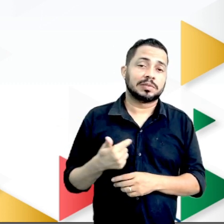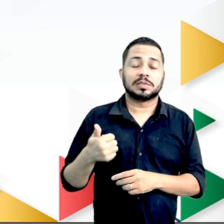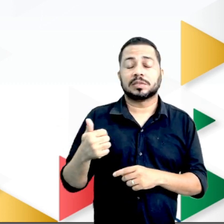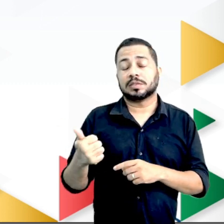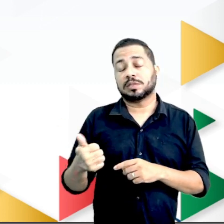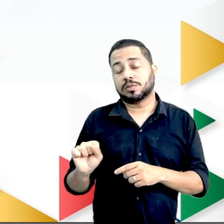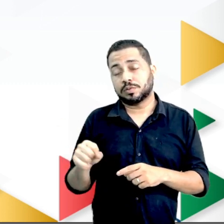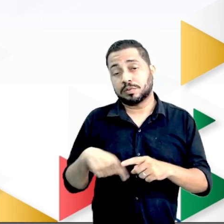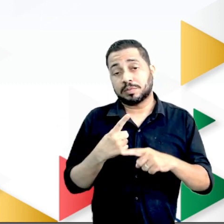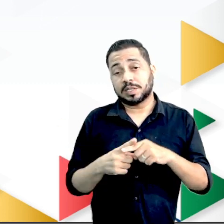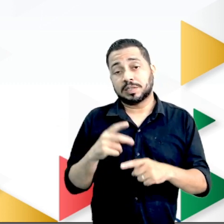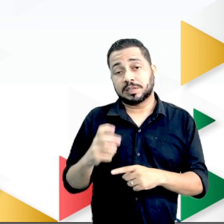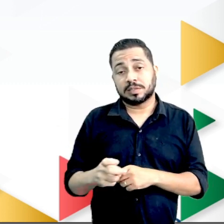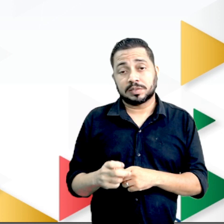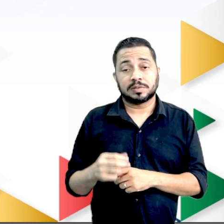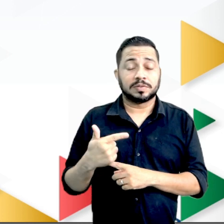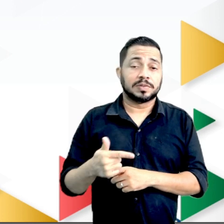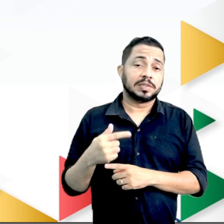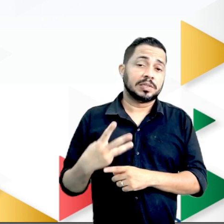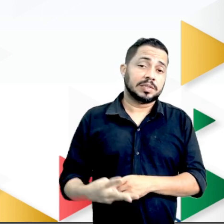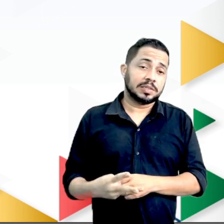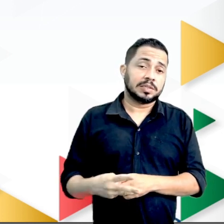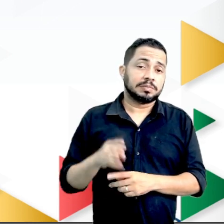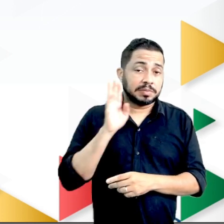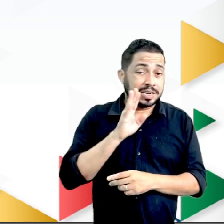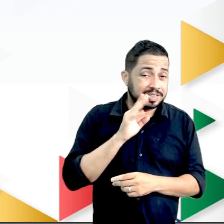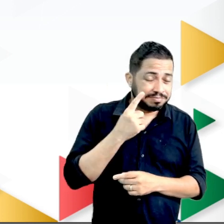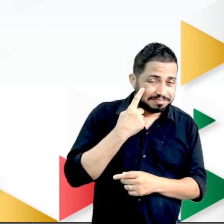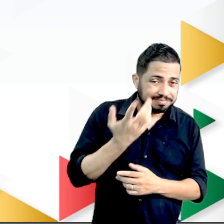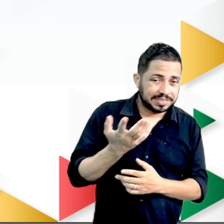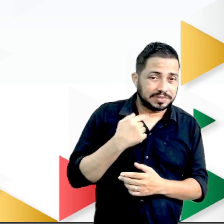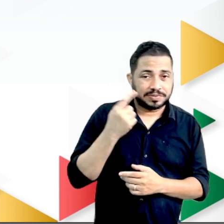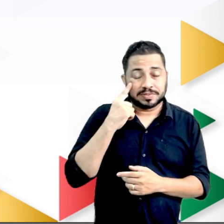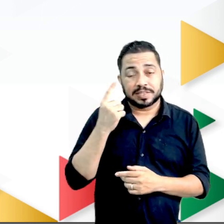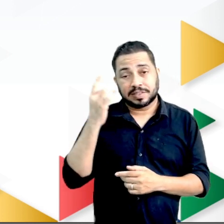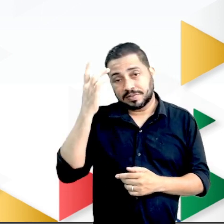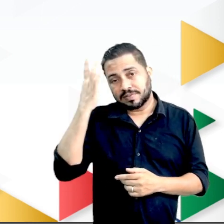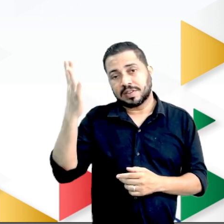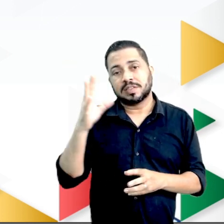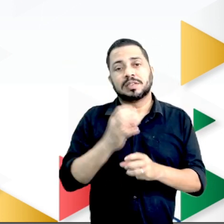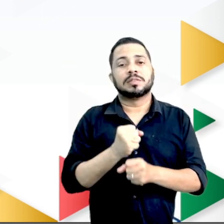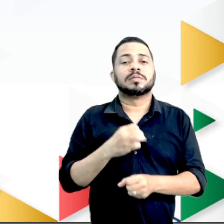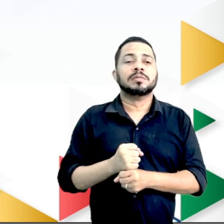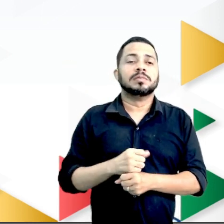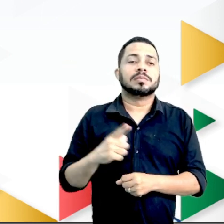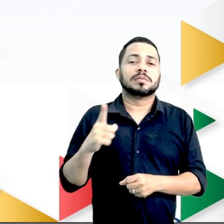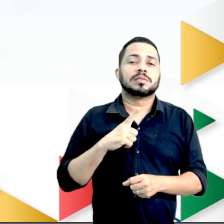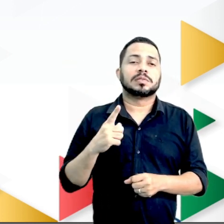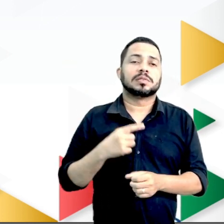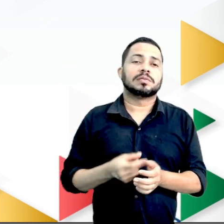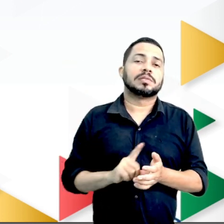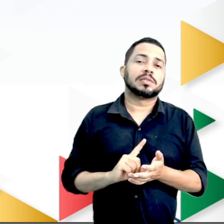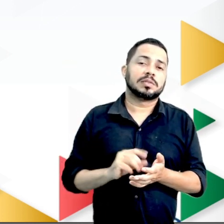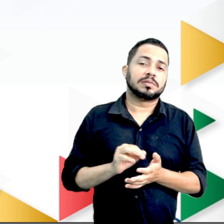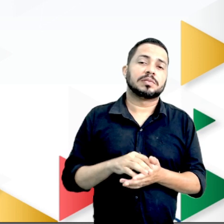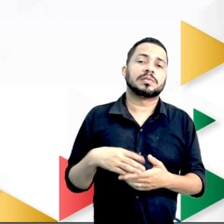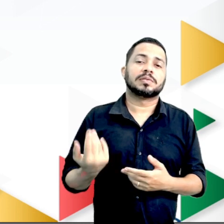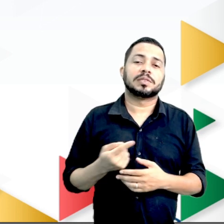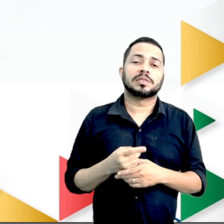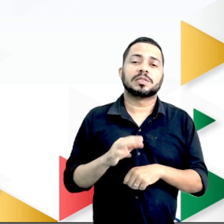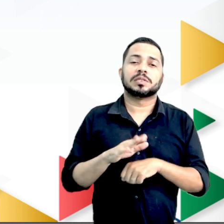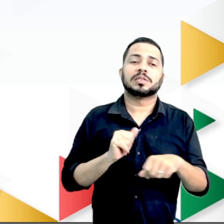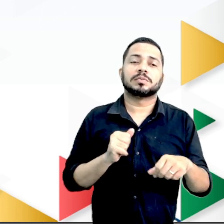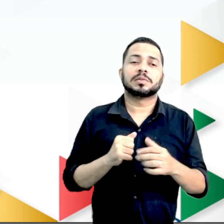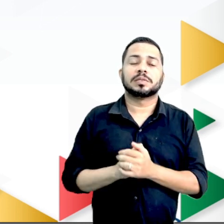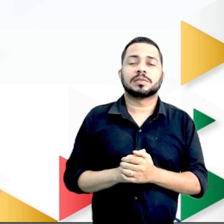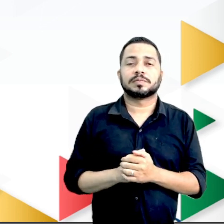5, daria 23. Beleza? Olha como é fácil calcular tendo o anterior, tá? E aí a gente chama isso